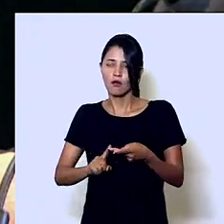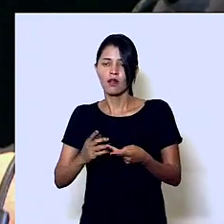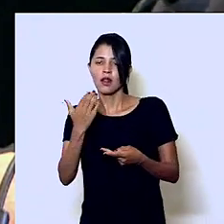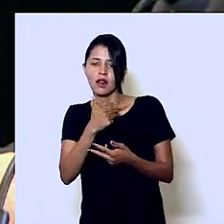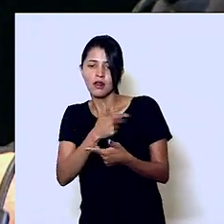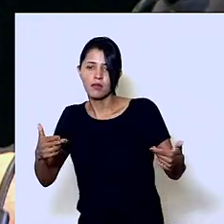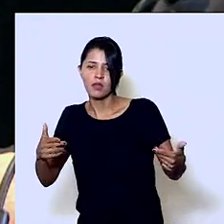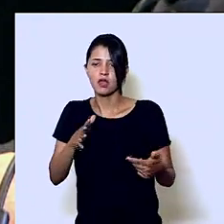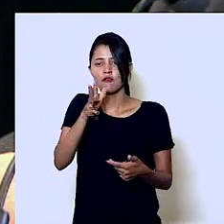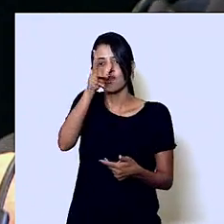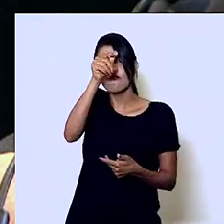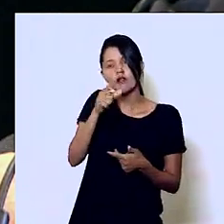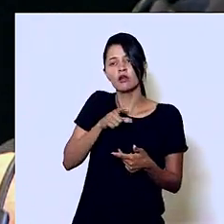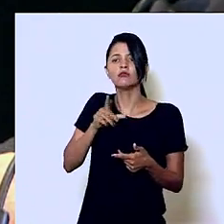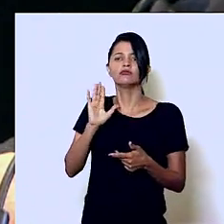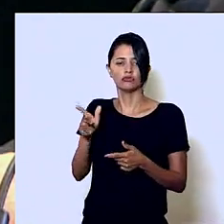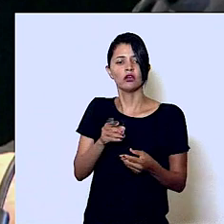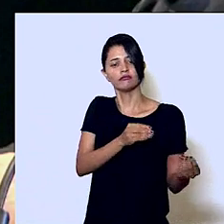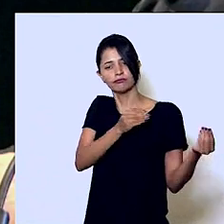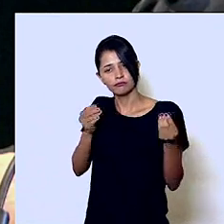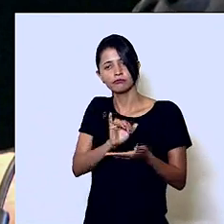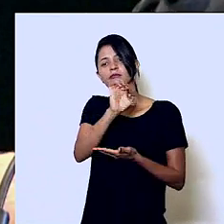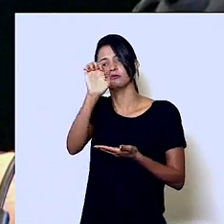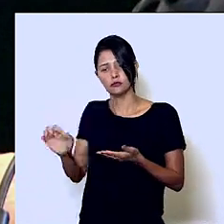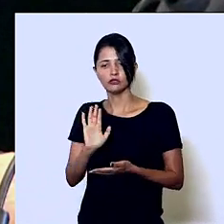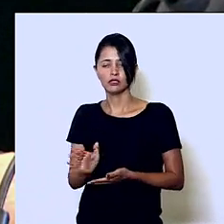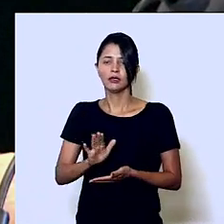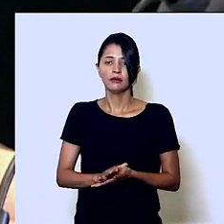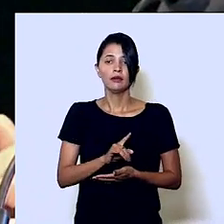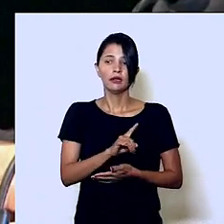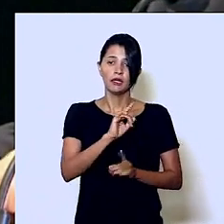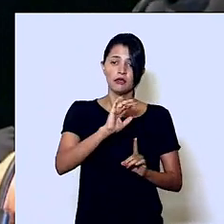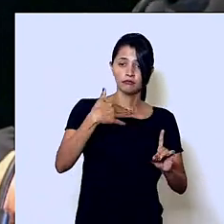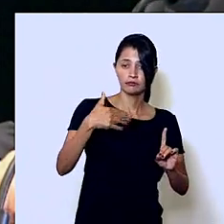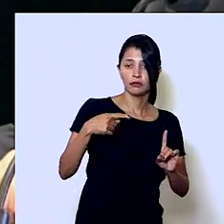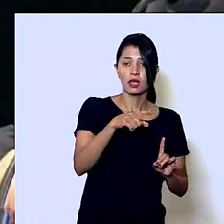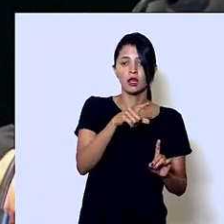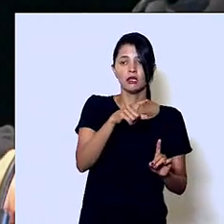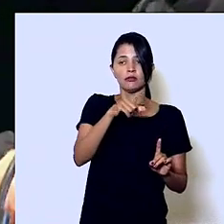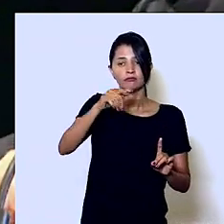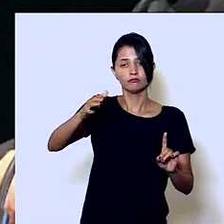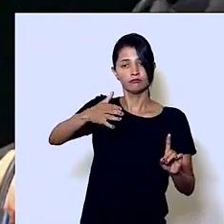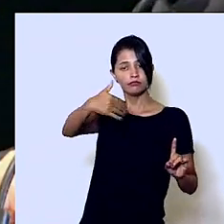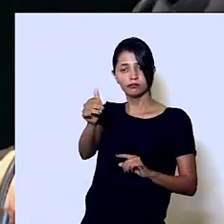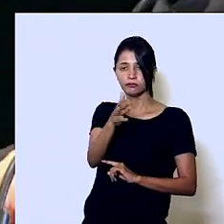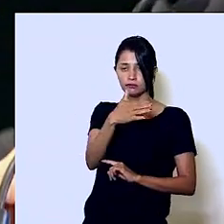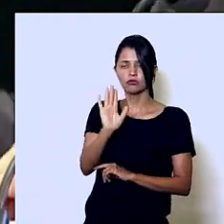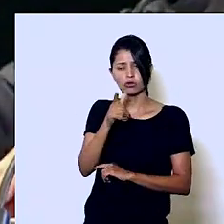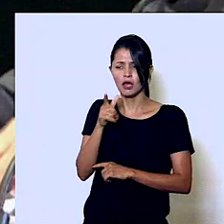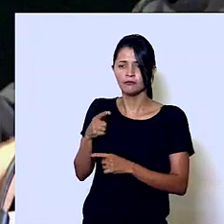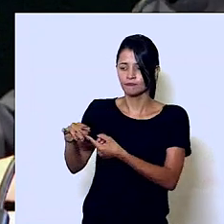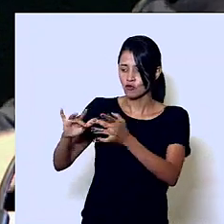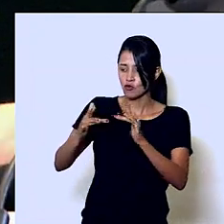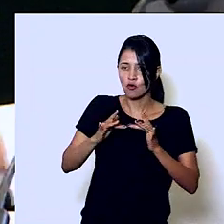Irã. E o embaixador já tinha desenvolvido uma rede poderosa de relacionamento e de contato com